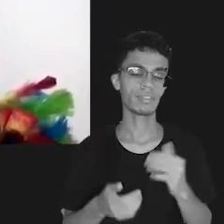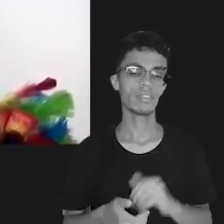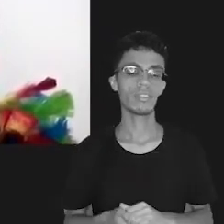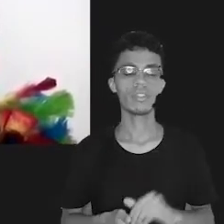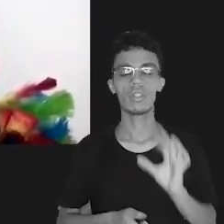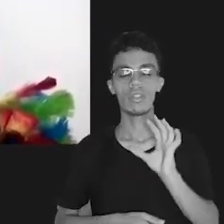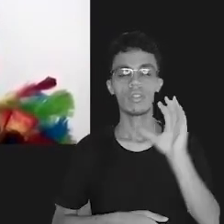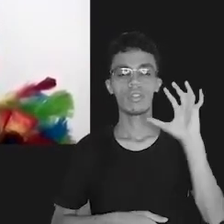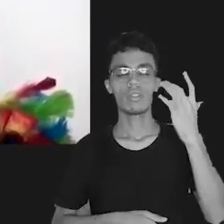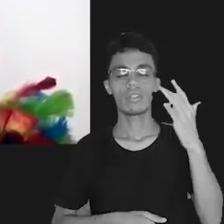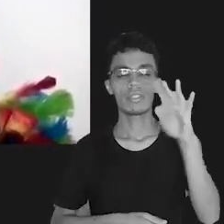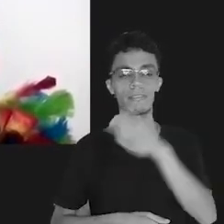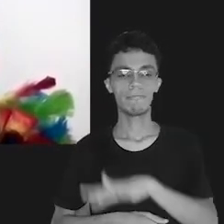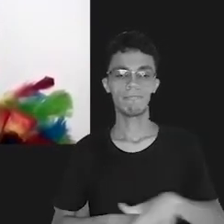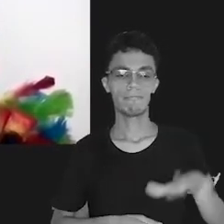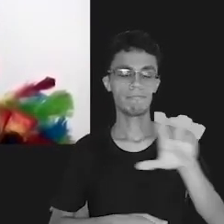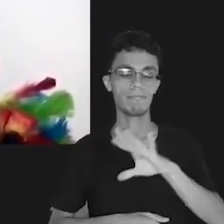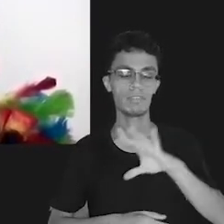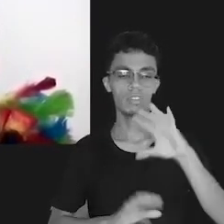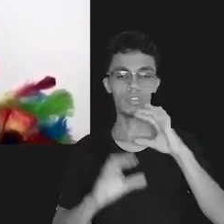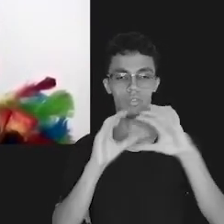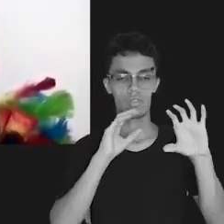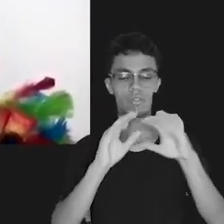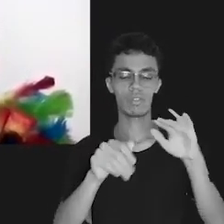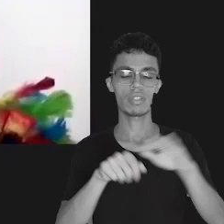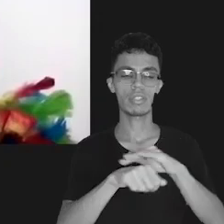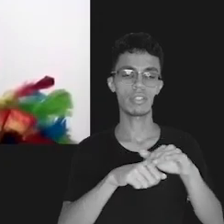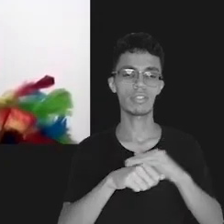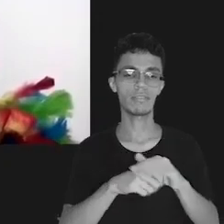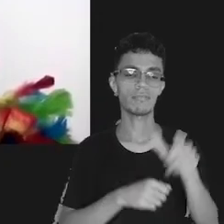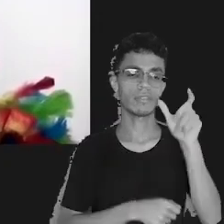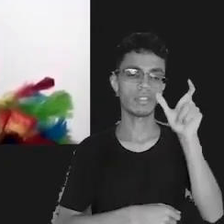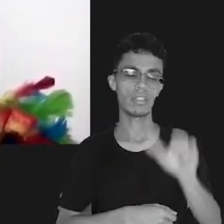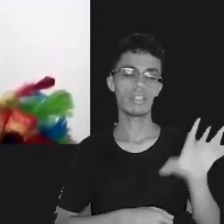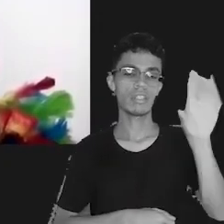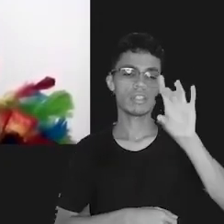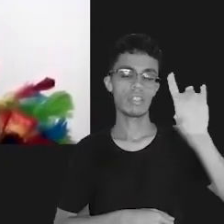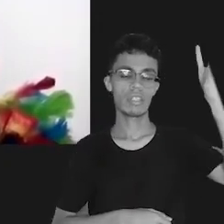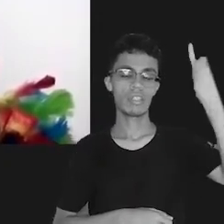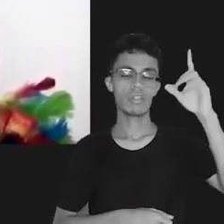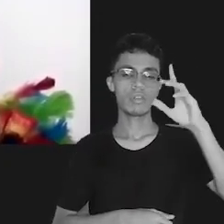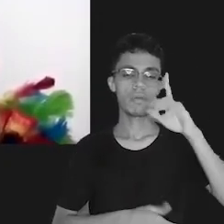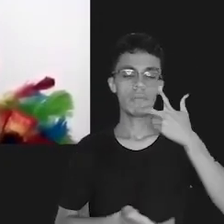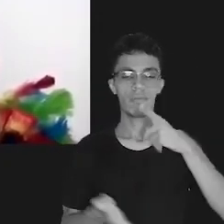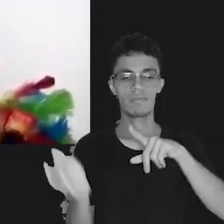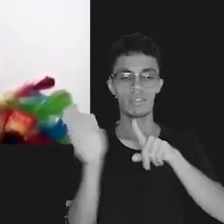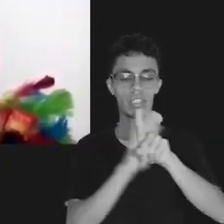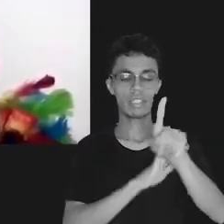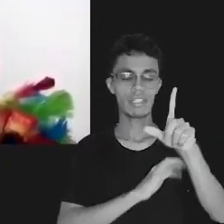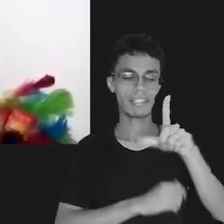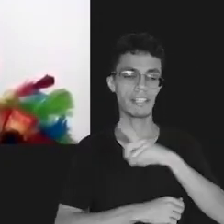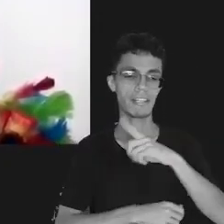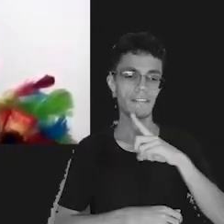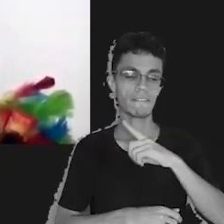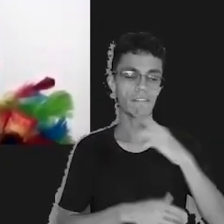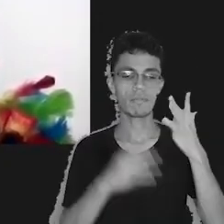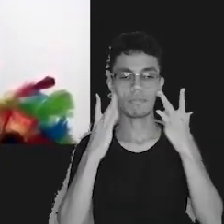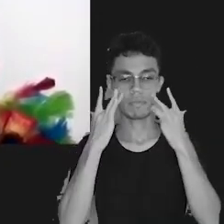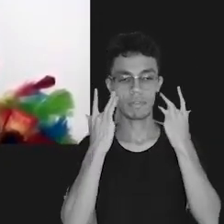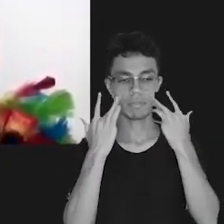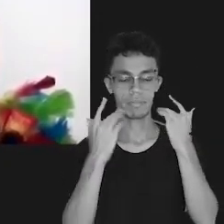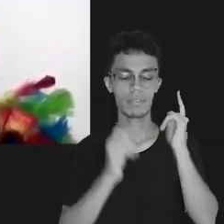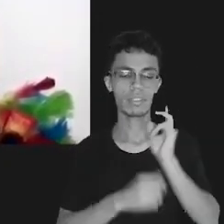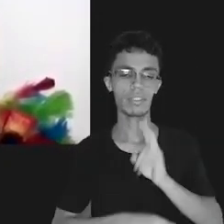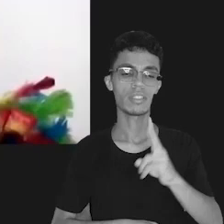não acontece no plano dialógico. Essa figura de Deus, esse questionamento de Deus aparece bastante nas peças da